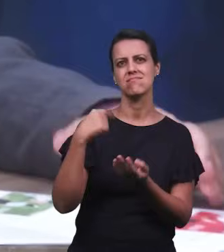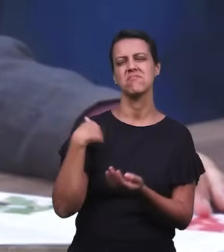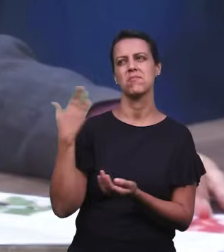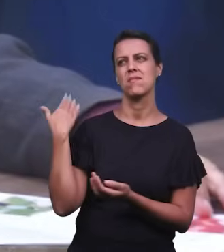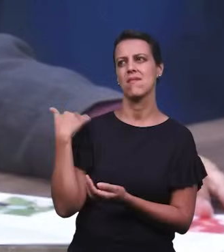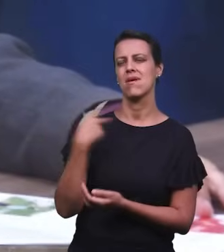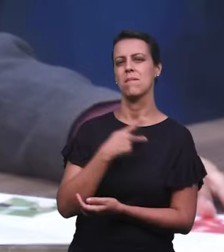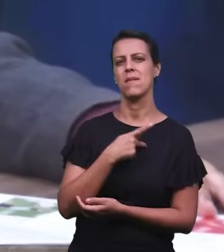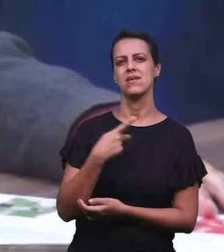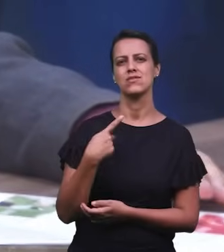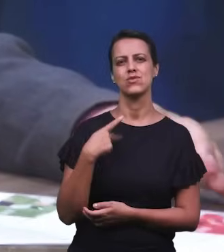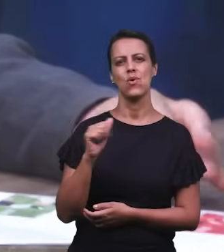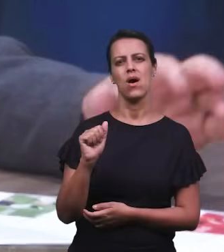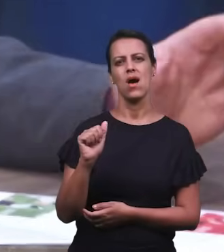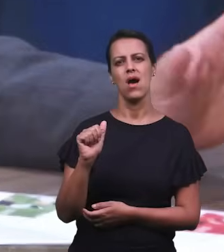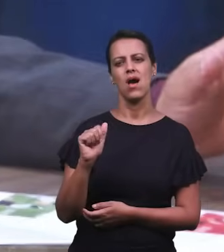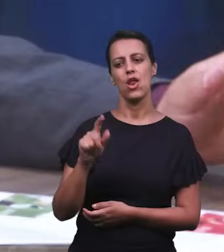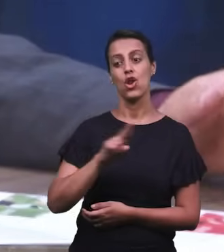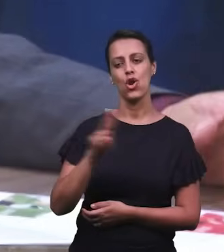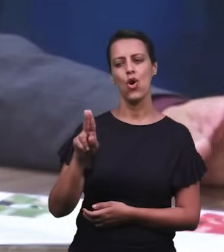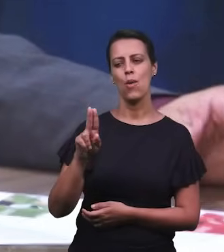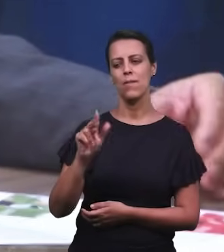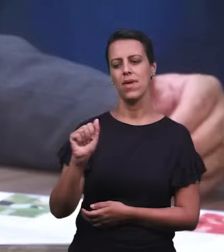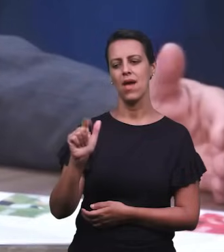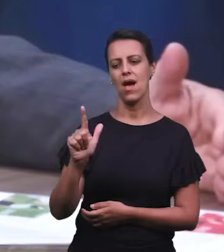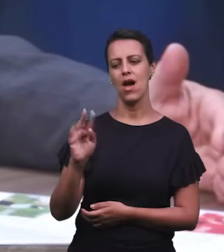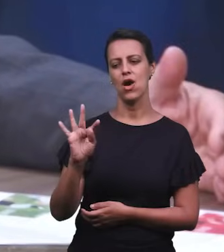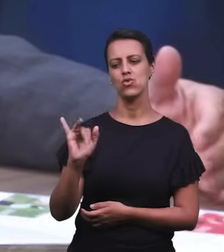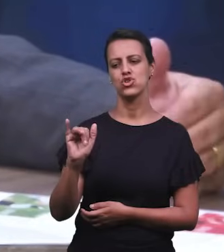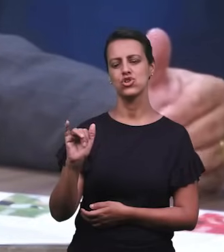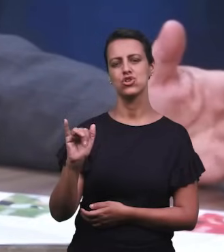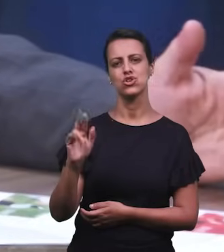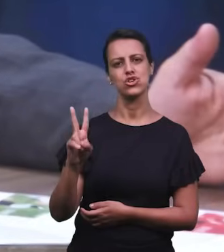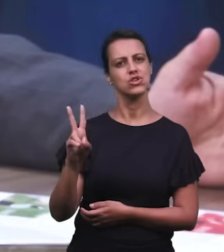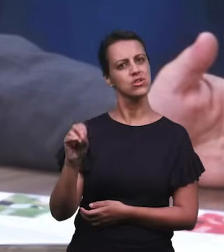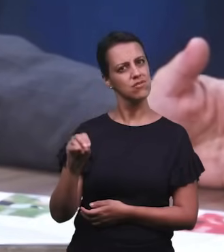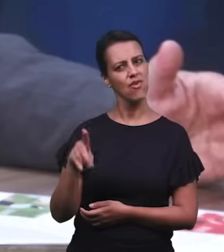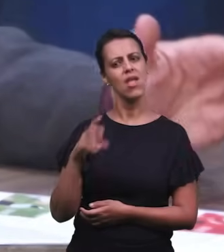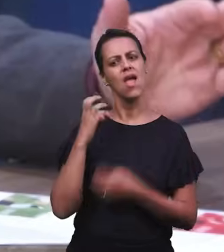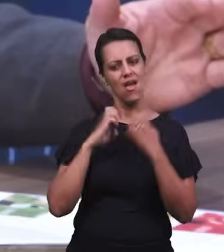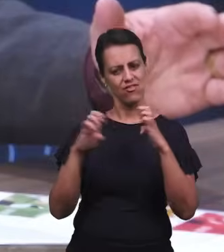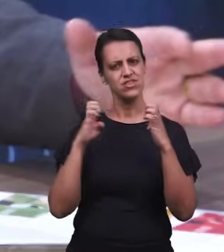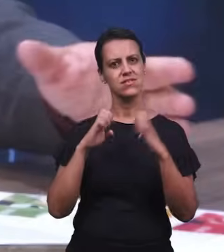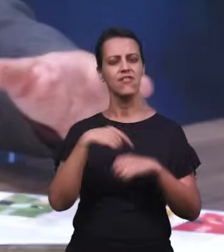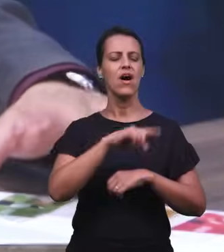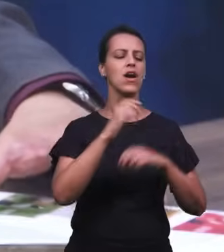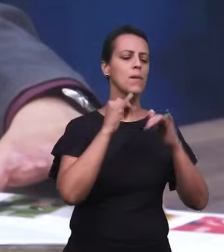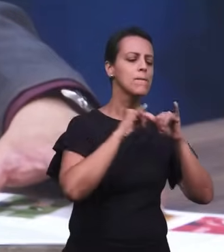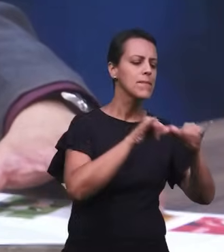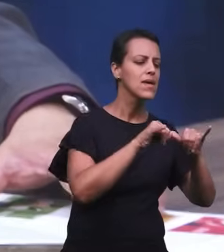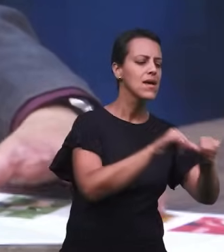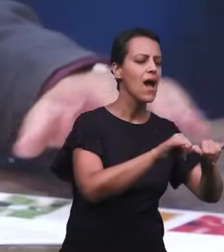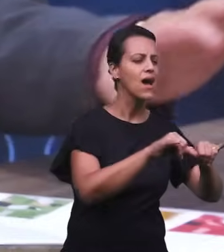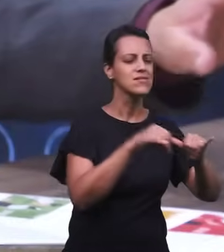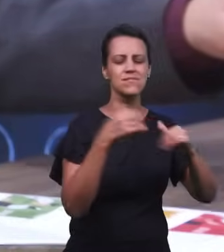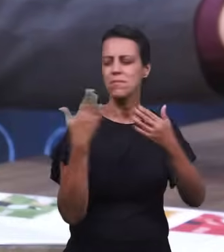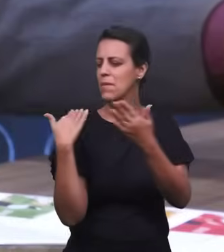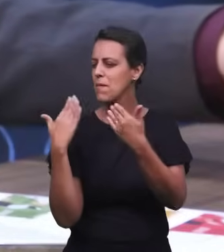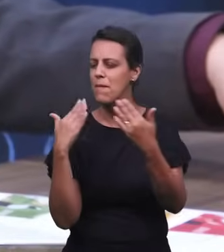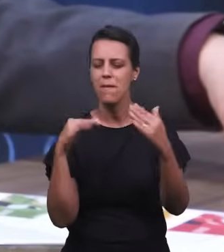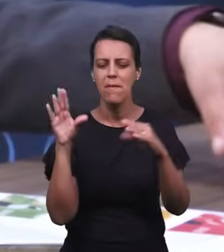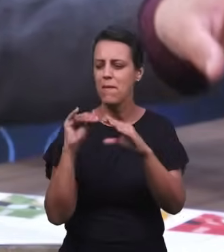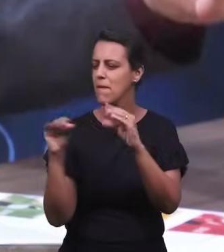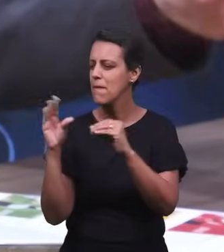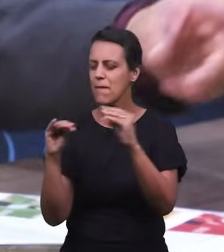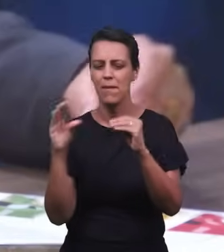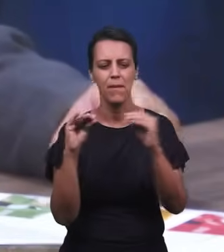devem conhecer o pastor Altivo, que é desde o início da obra, ele é evangelista. E é desse jeito, ele está no supermercado, ele está evangelizando o caixa, ele está